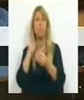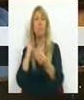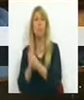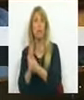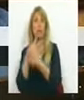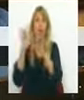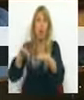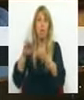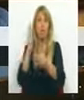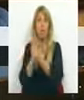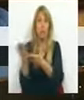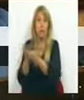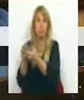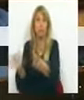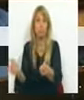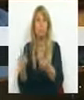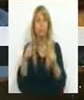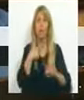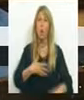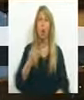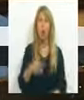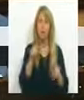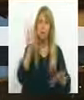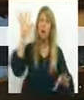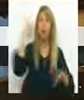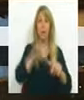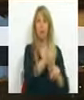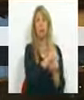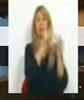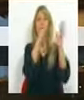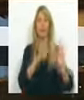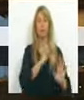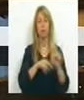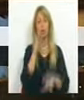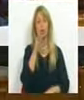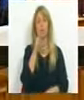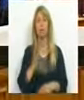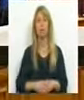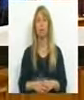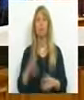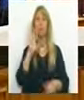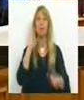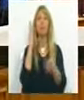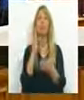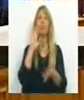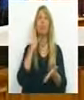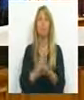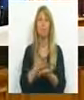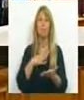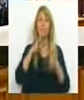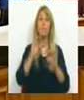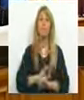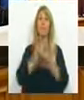tramitação processual. E eu lamento imenso que isso aconteça nesta Casa. Senhores deputados, finalmente, queria deixar